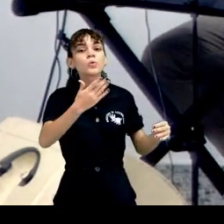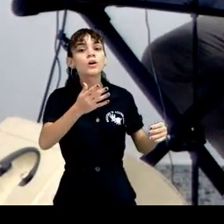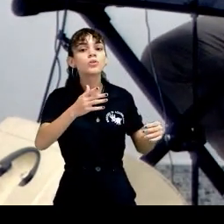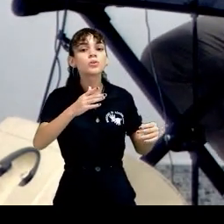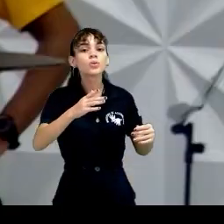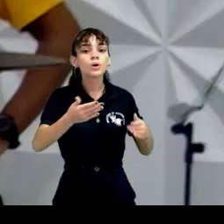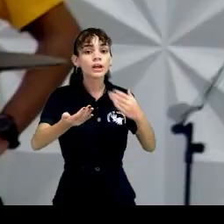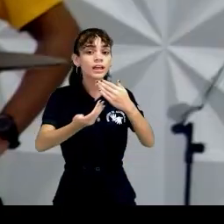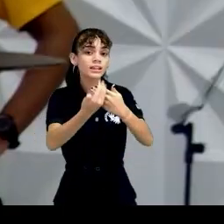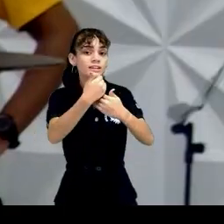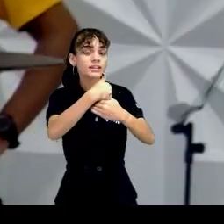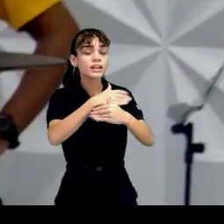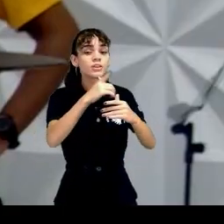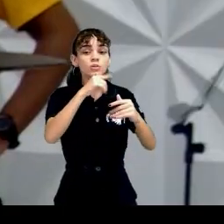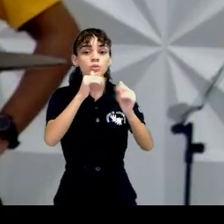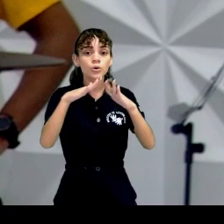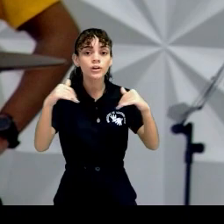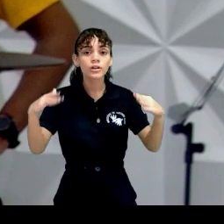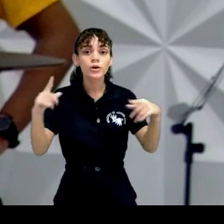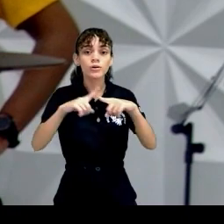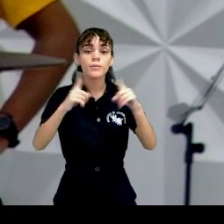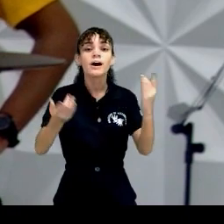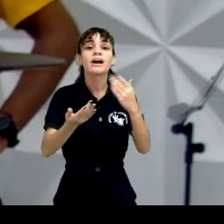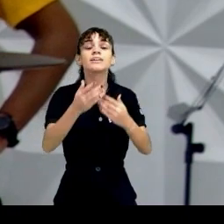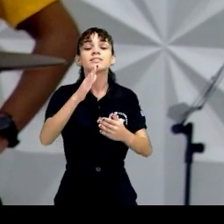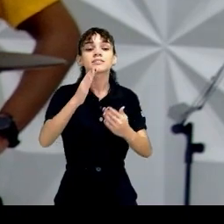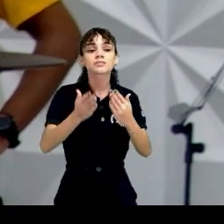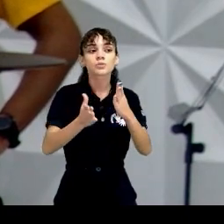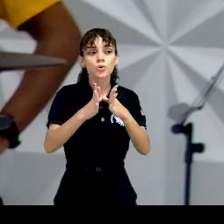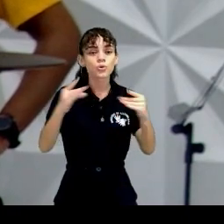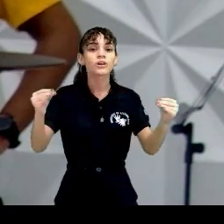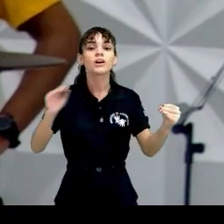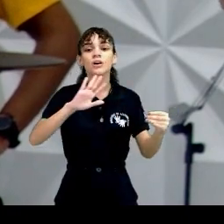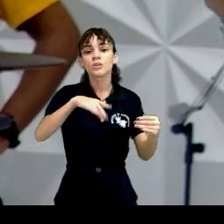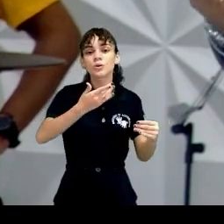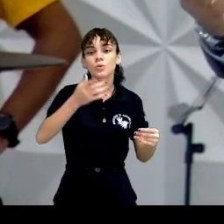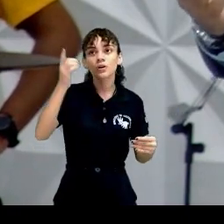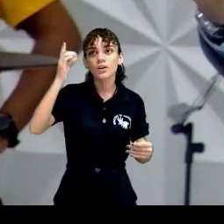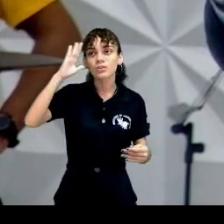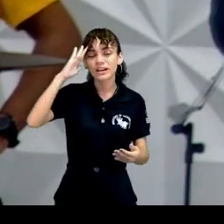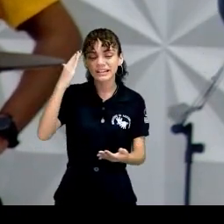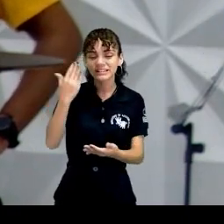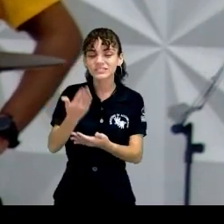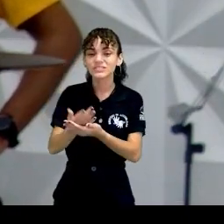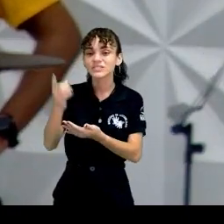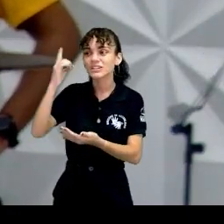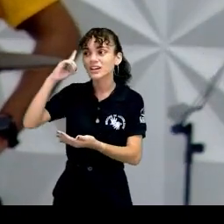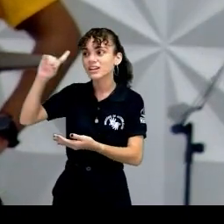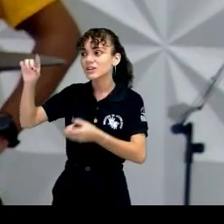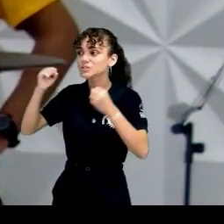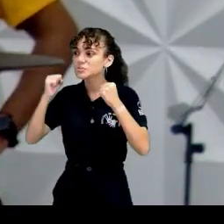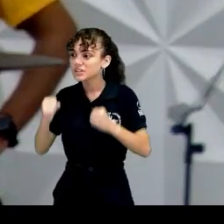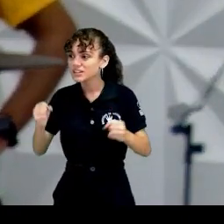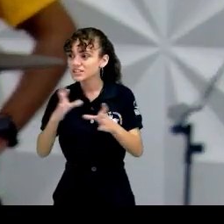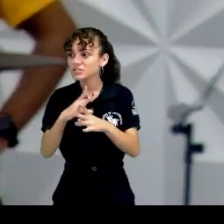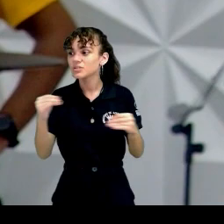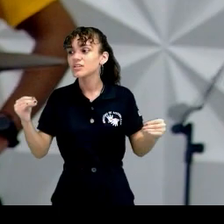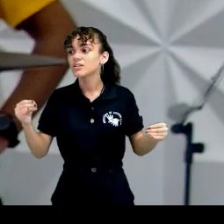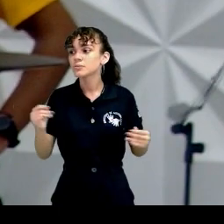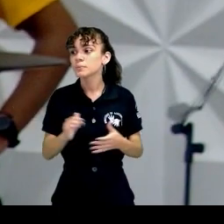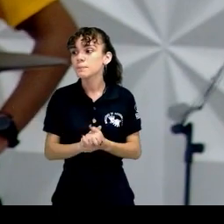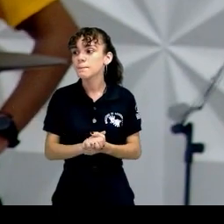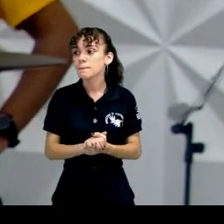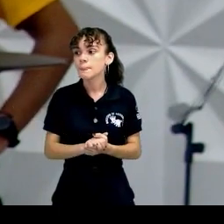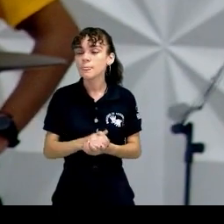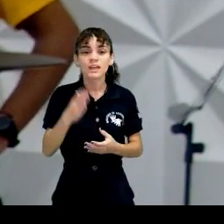poderia curá-lo, que o milagre poderia acontecer, ainda que não soubesse como, mas que Deus haveria de curá-lo, porque